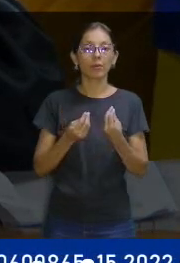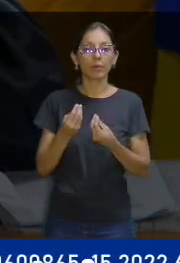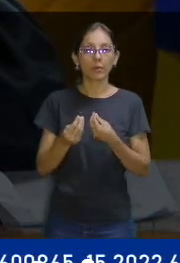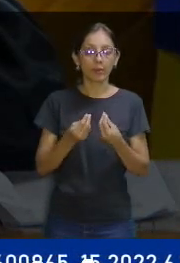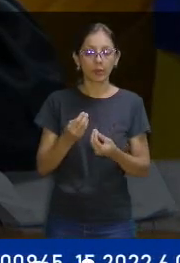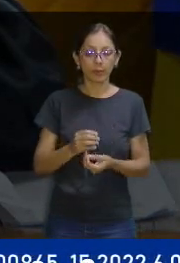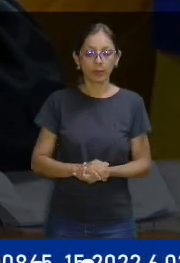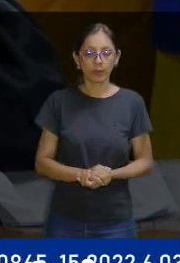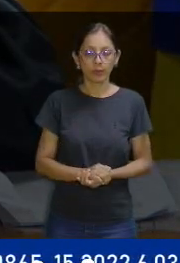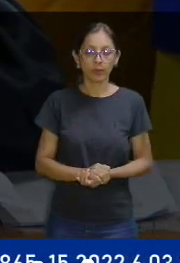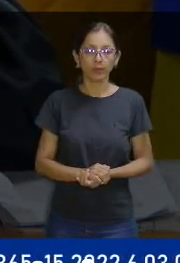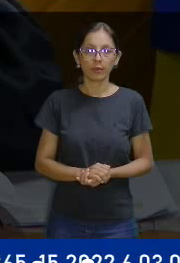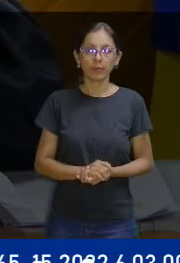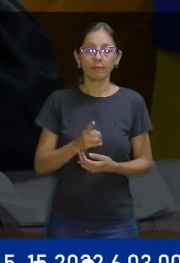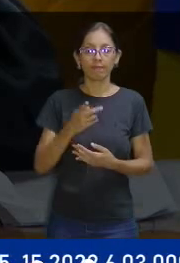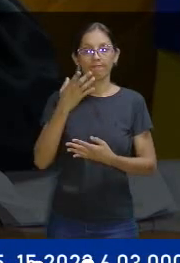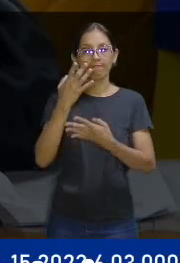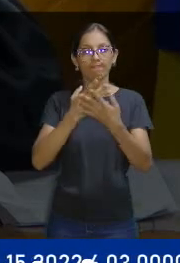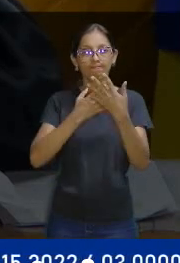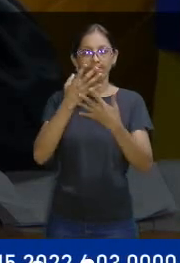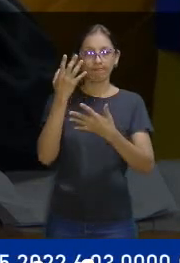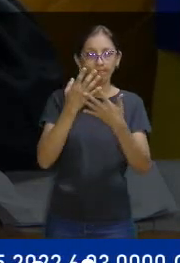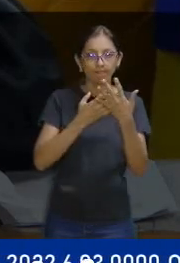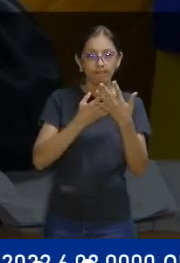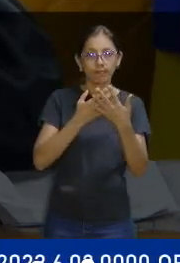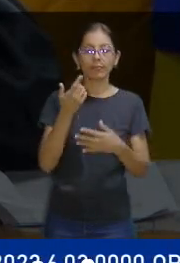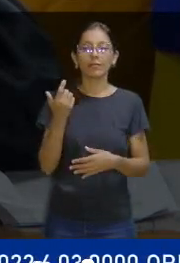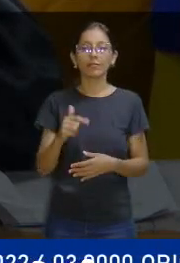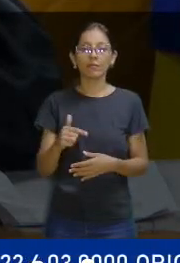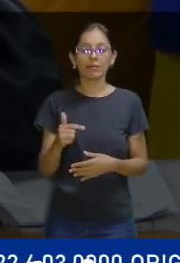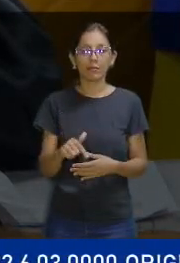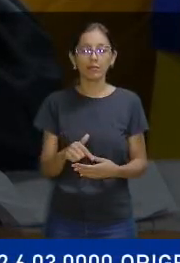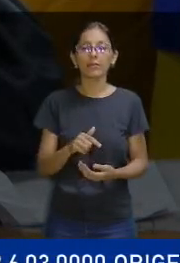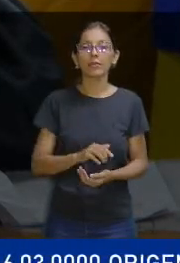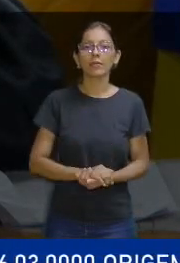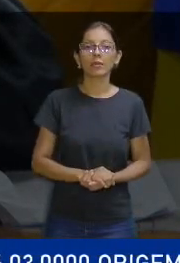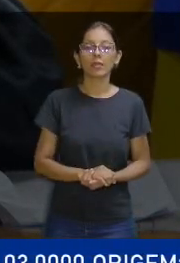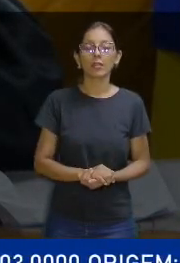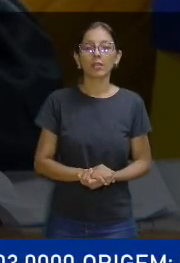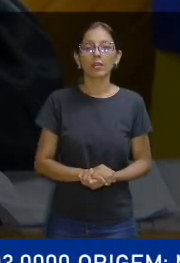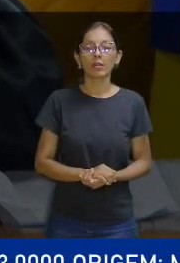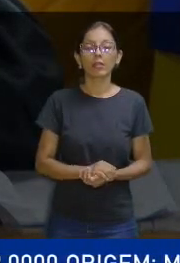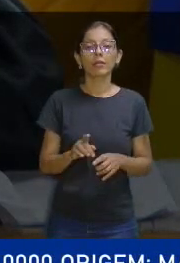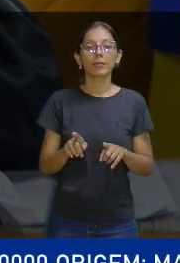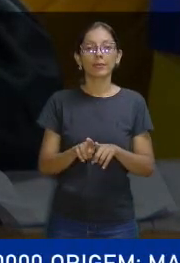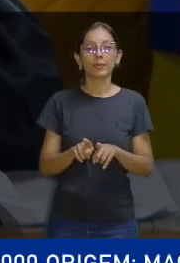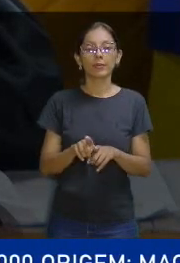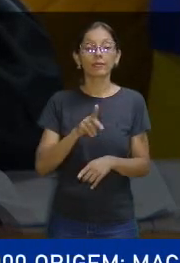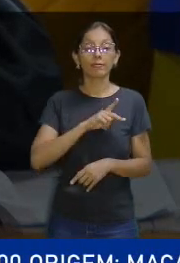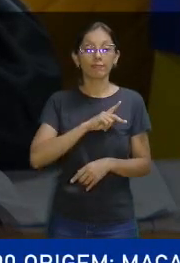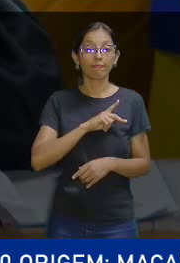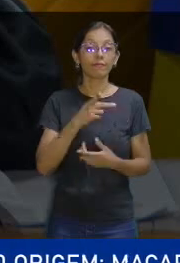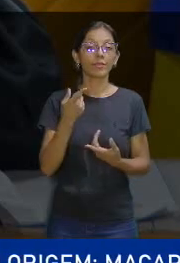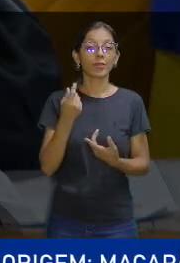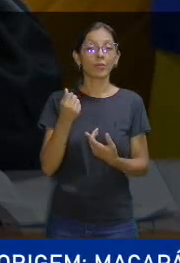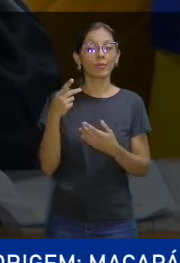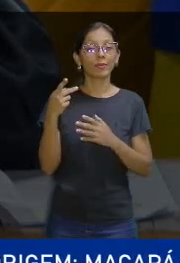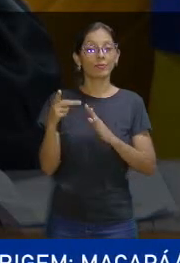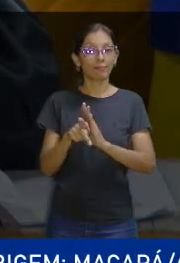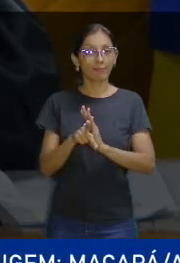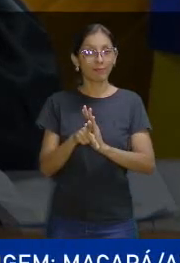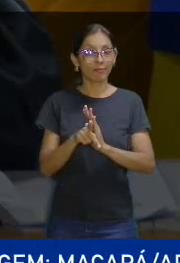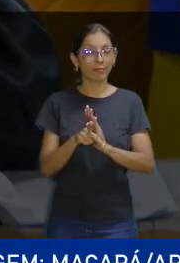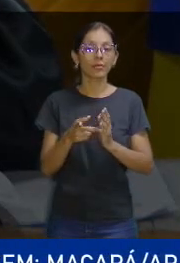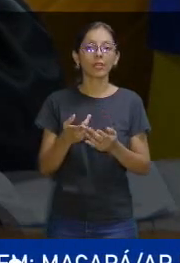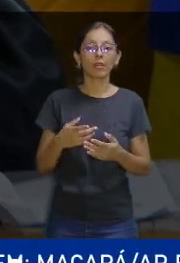dado o comprometimento da transparência, do rastreamento das verbas públicas e da própria fiscalização do gasto